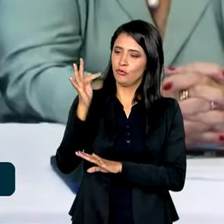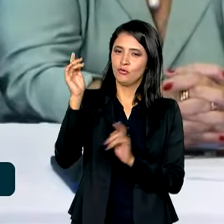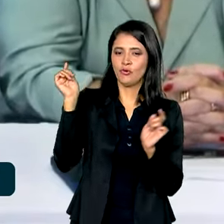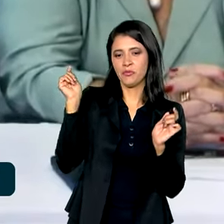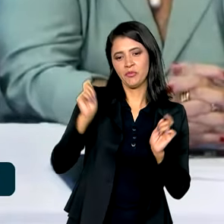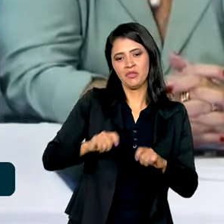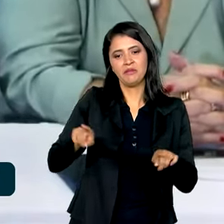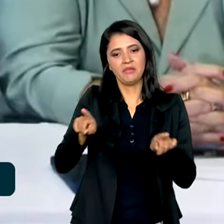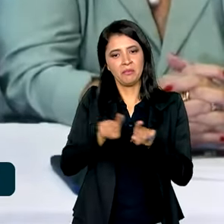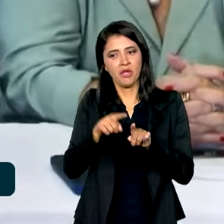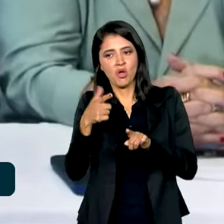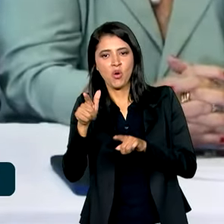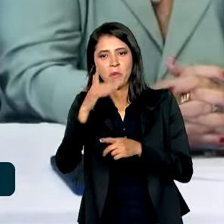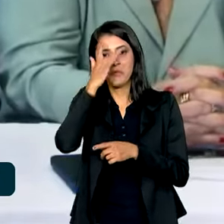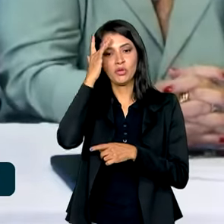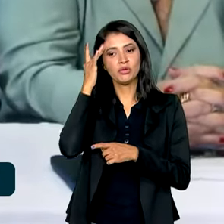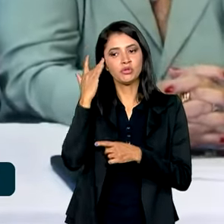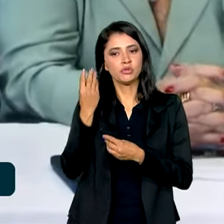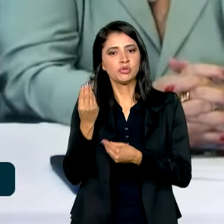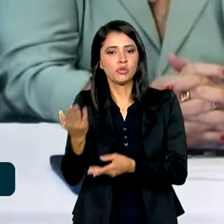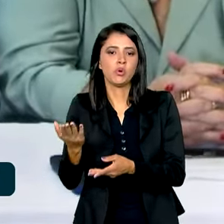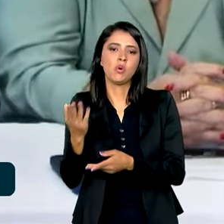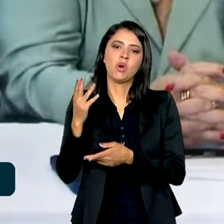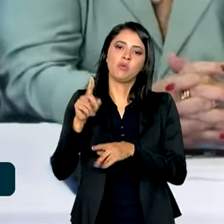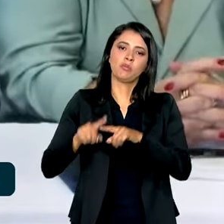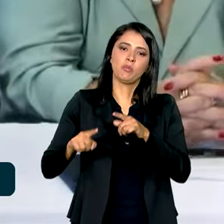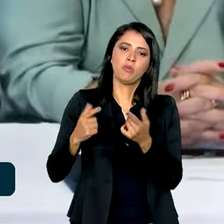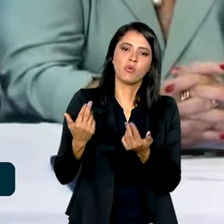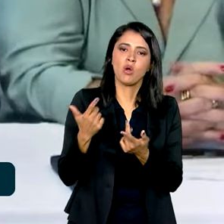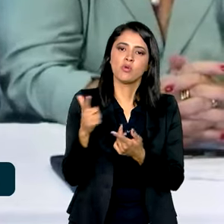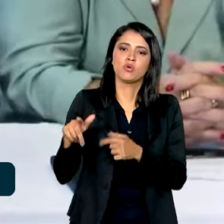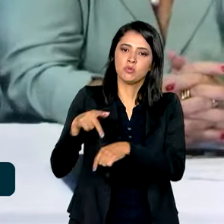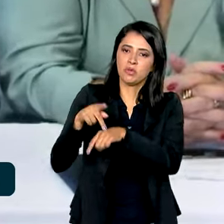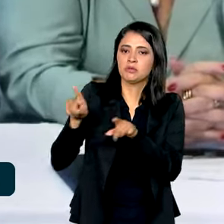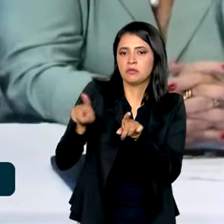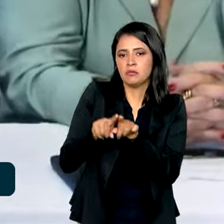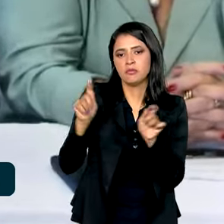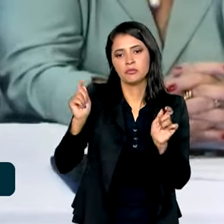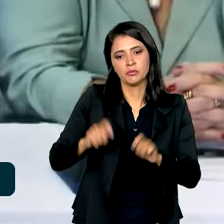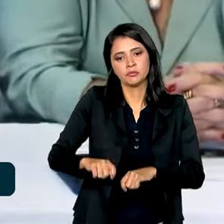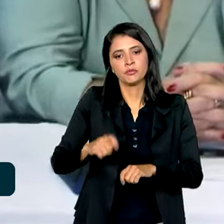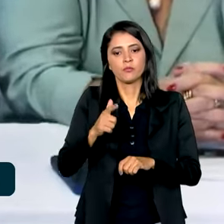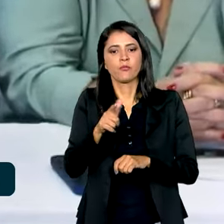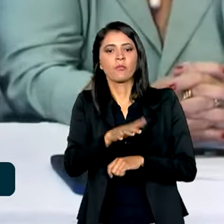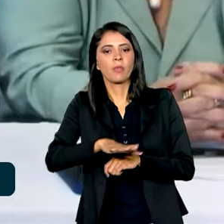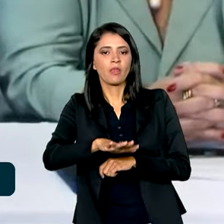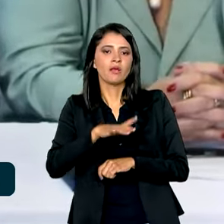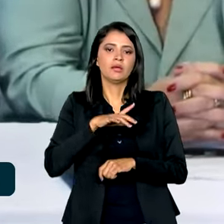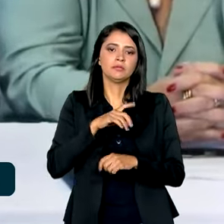estar beneficiando pessoas com o mesmo problema em outros países, né,